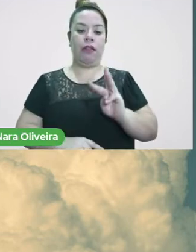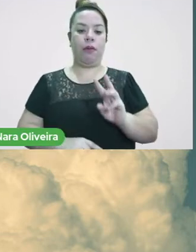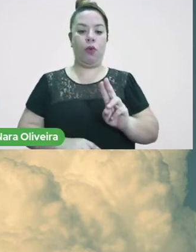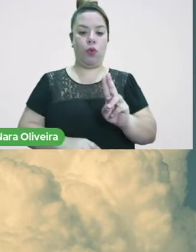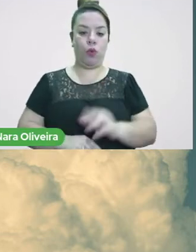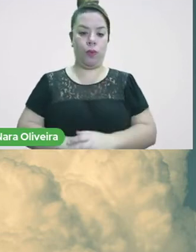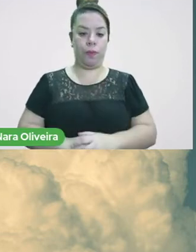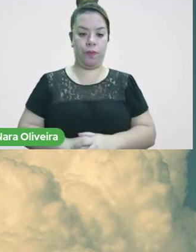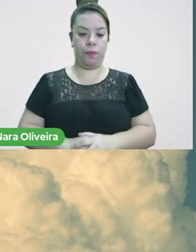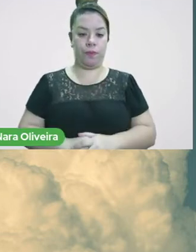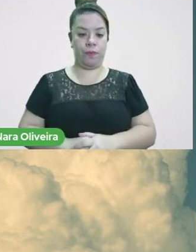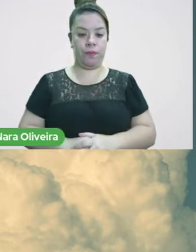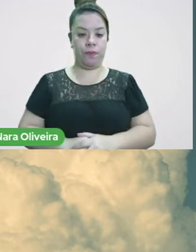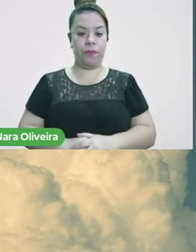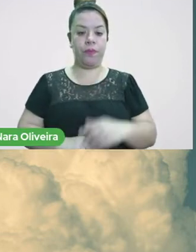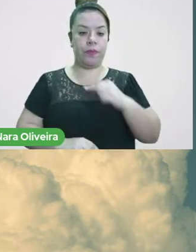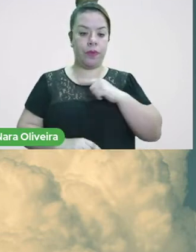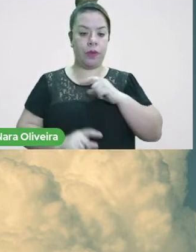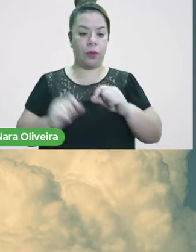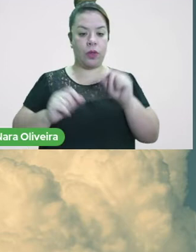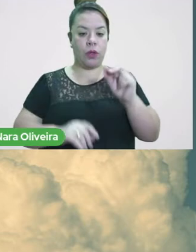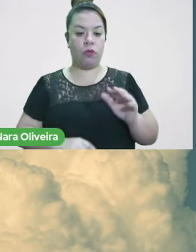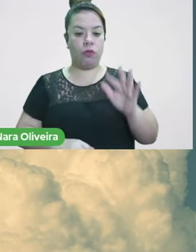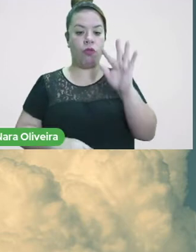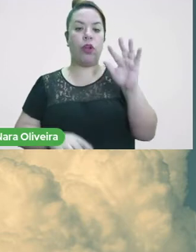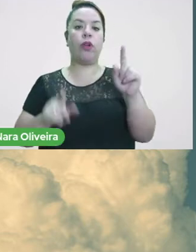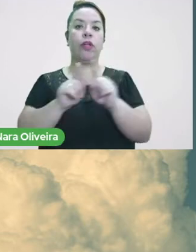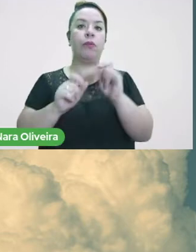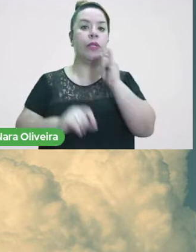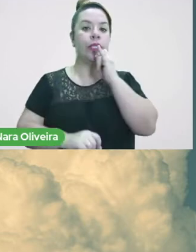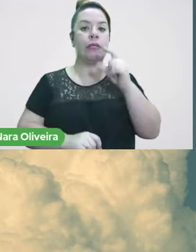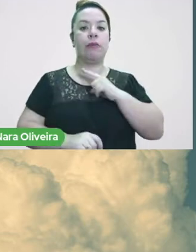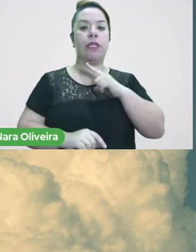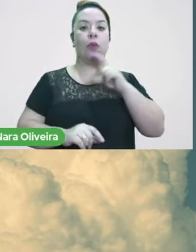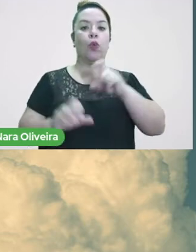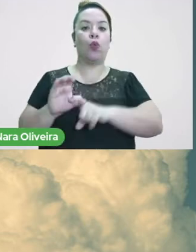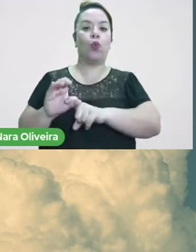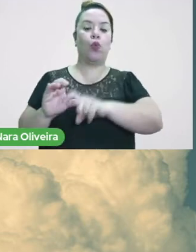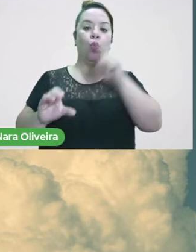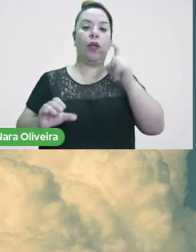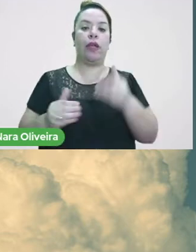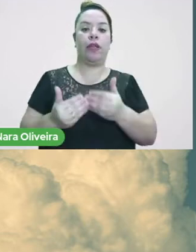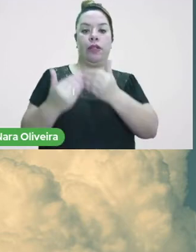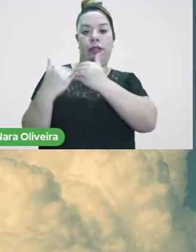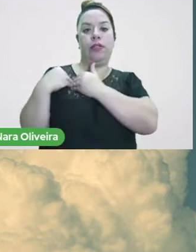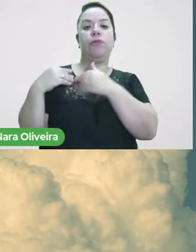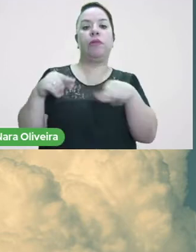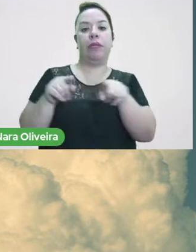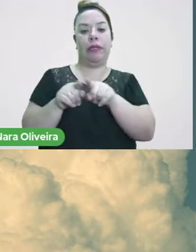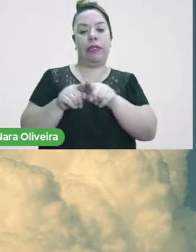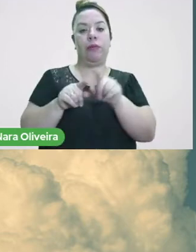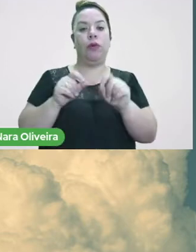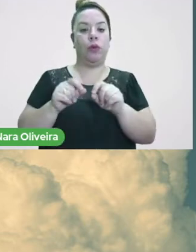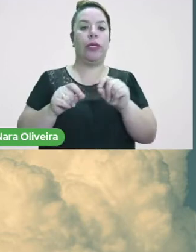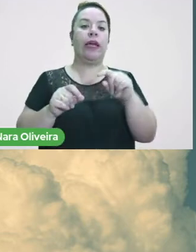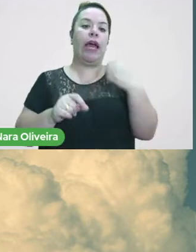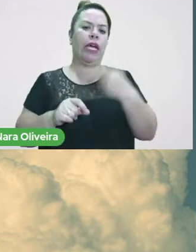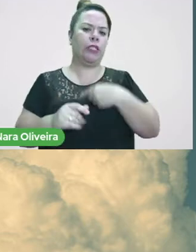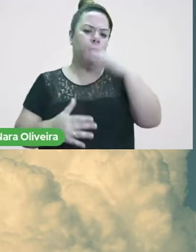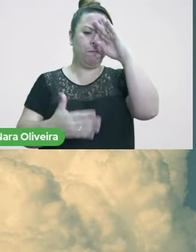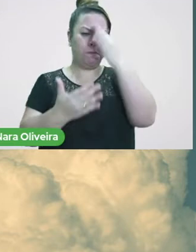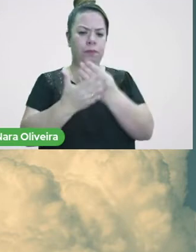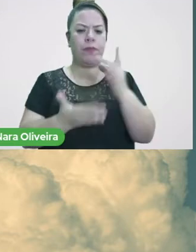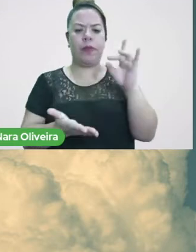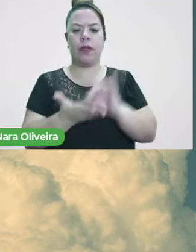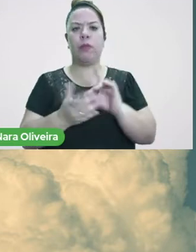Um dos grandes valores é incentivar a autonomia e a responsabilidade, tá? Então, a gente acredita muito que, assim,